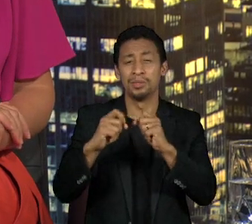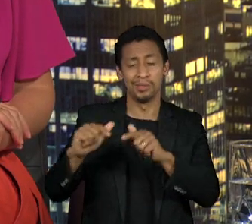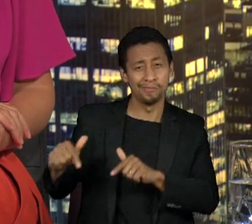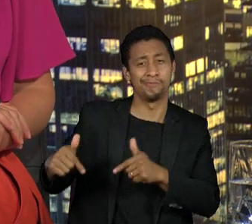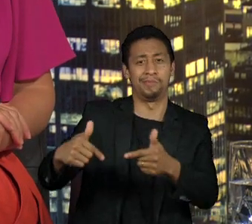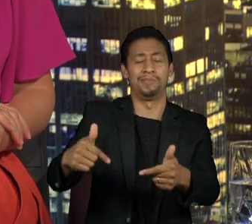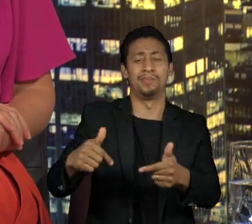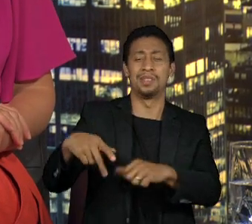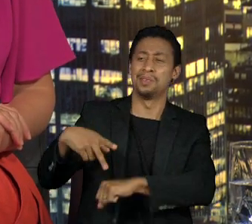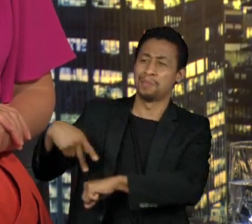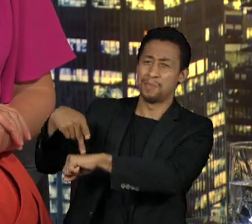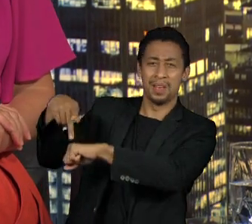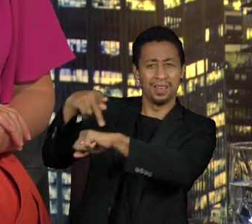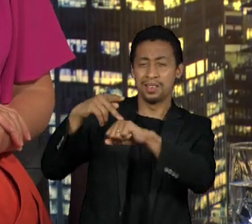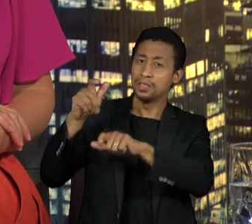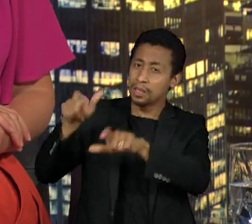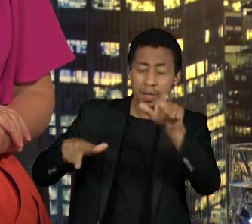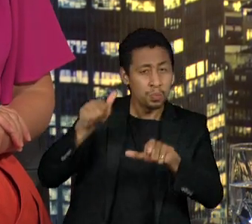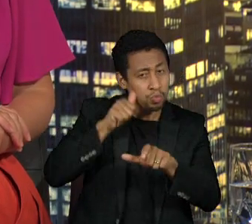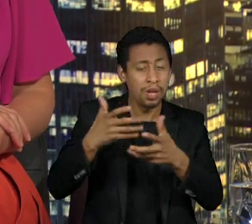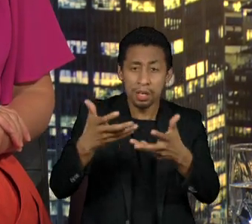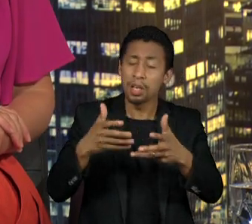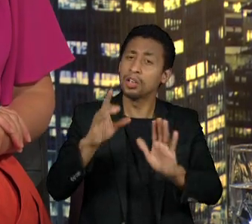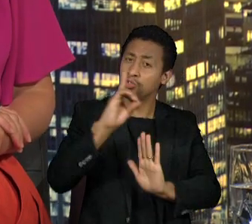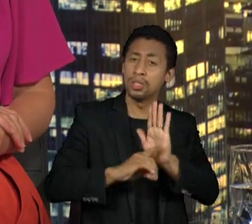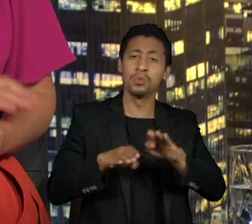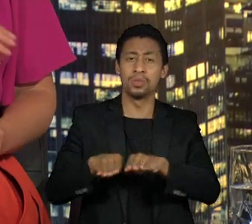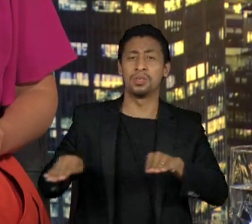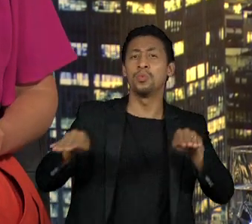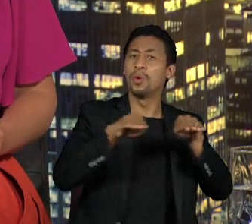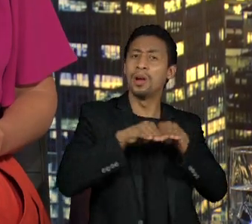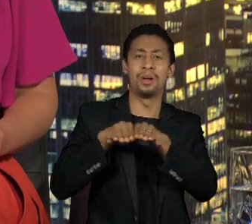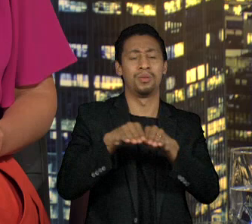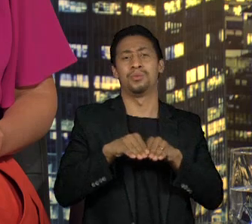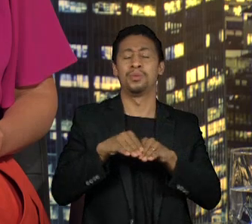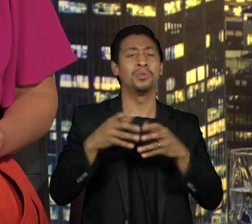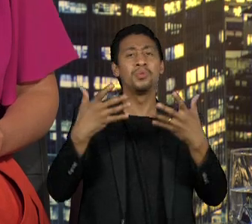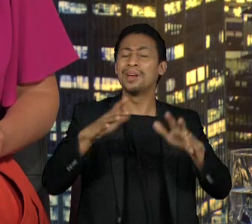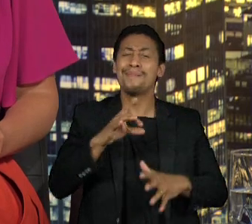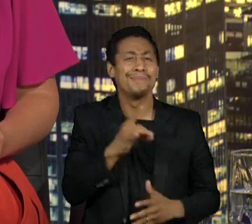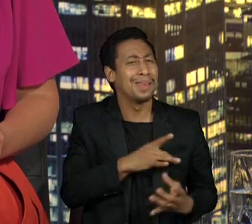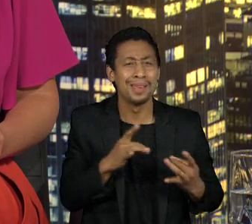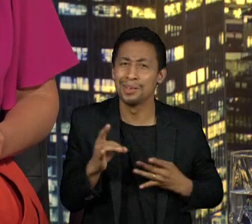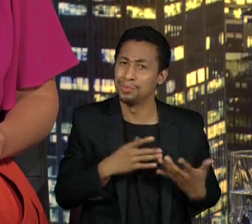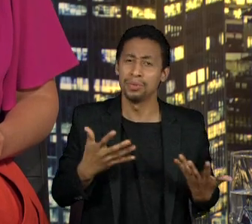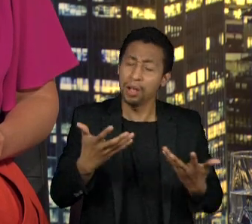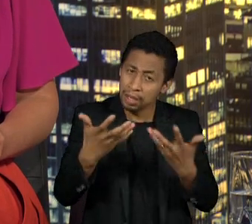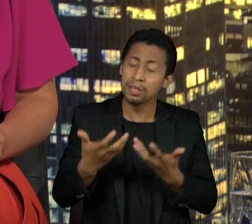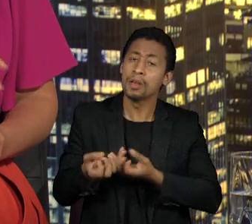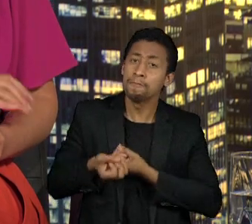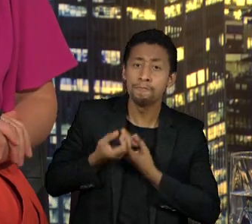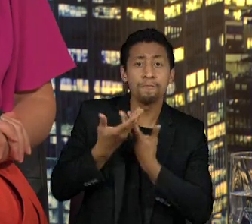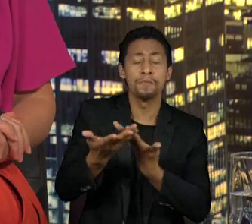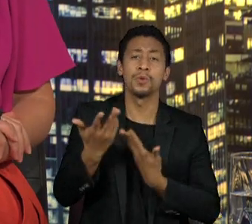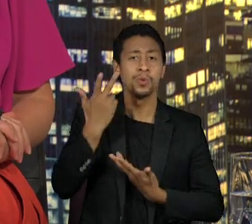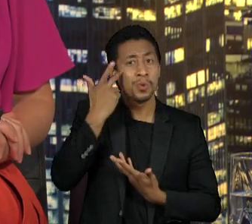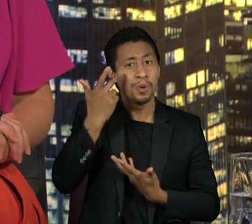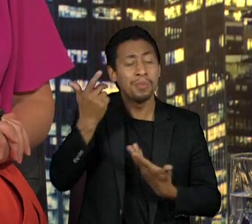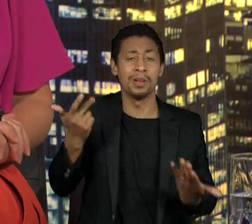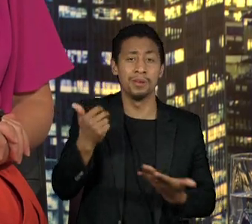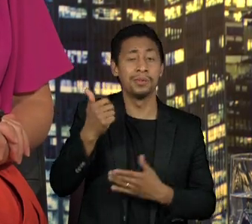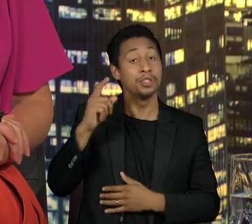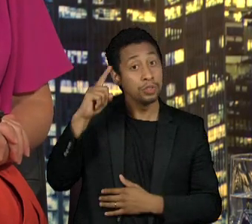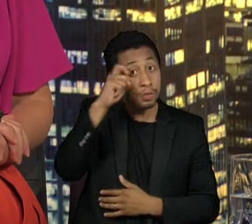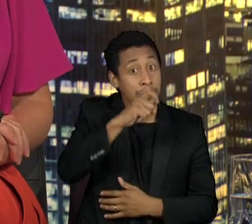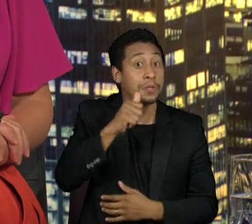querem direitos iguais, viver sem medo, serem ouvidas. Só isso. Por que é tão difícil ser menina no mundo?